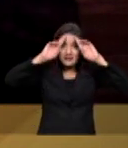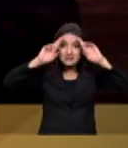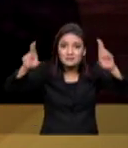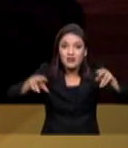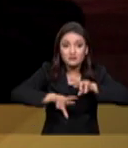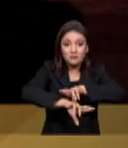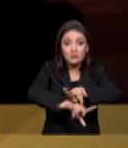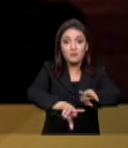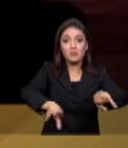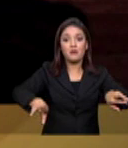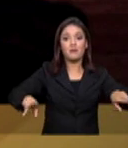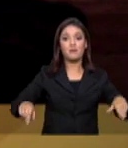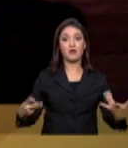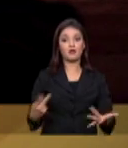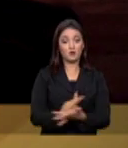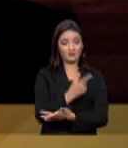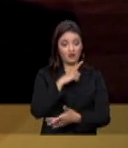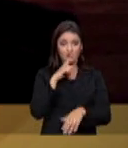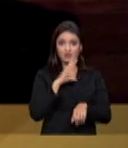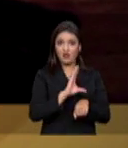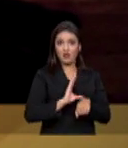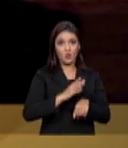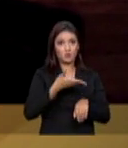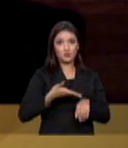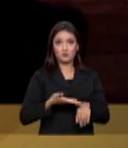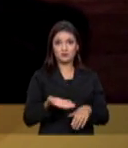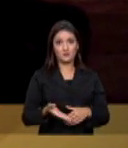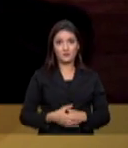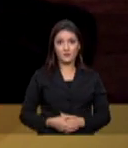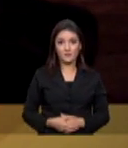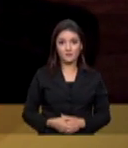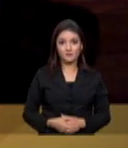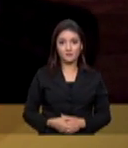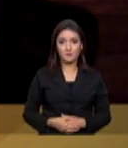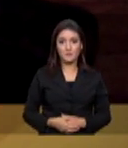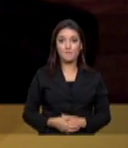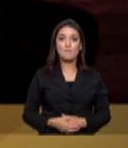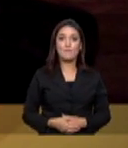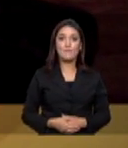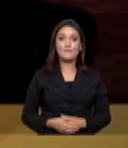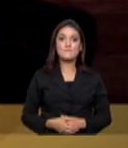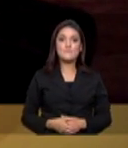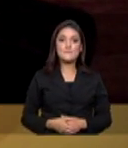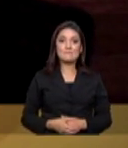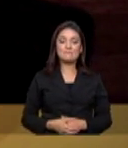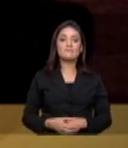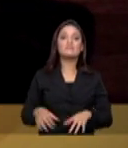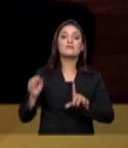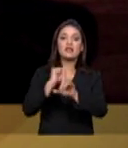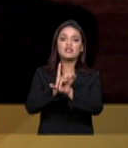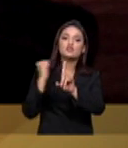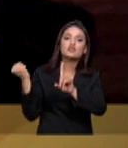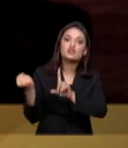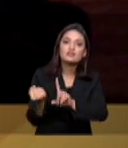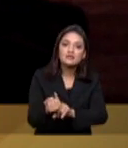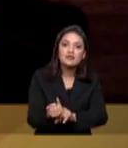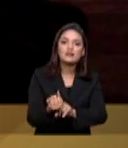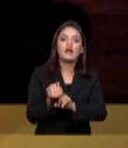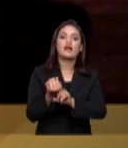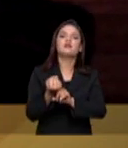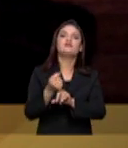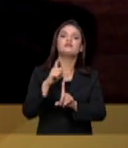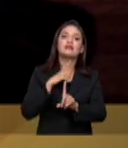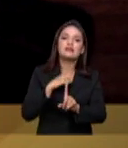essa que tá na Constituição a sociedade uma sociedade aberta